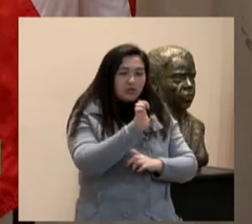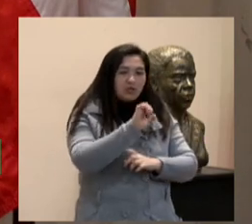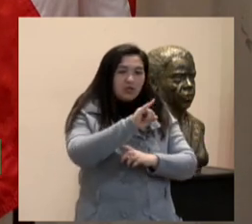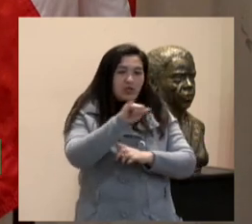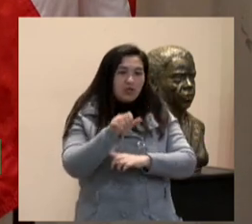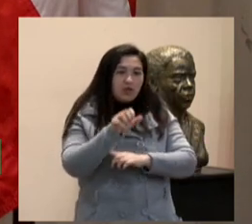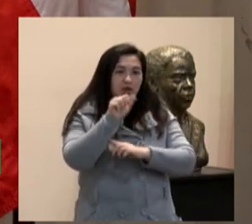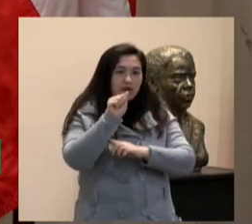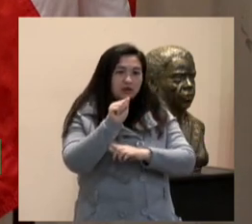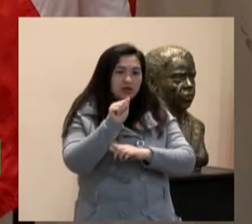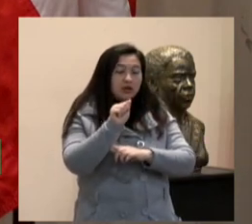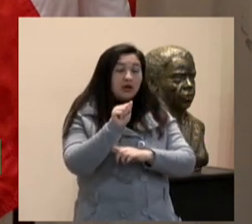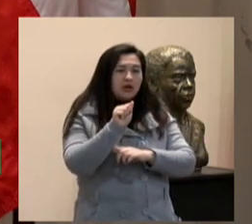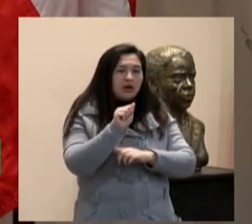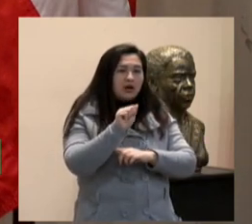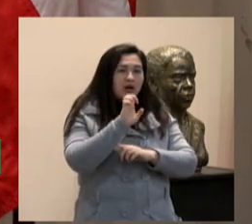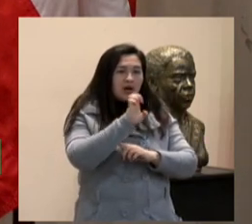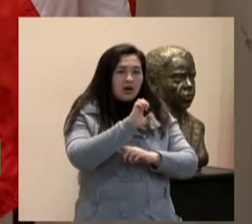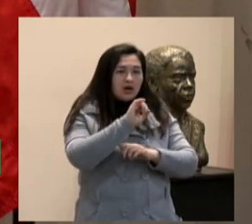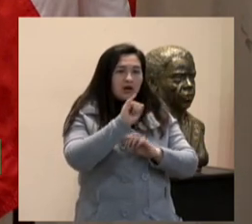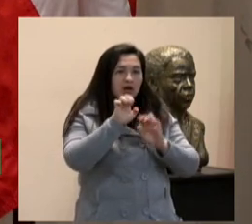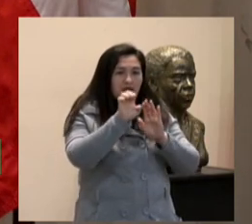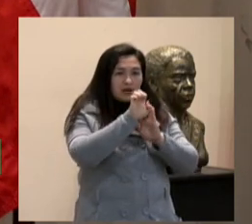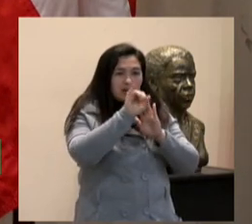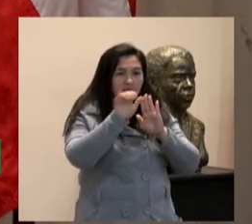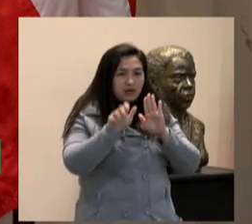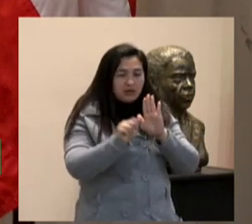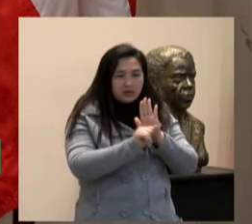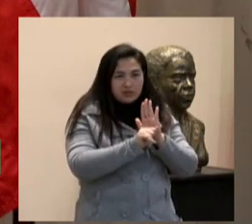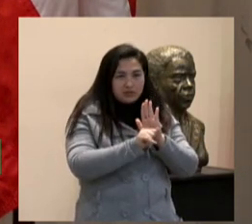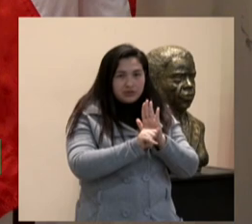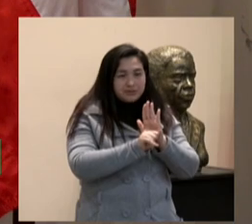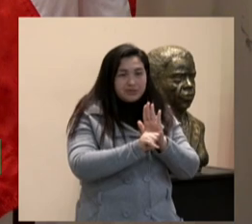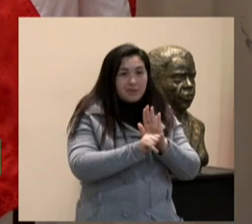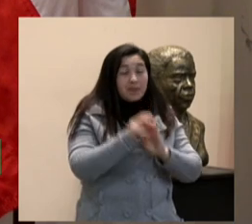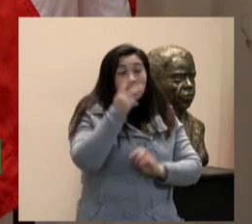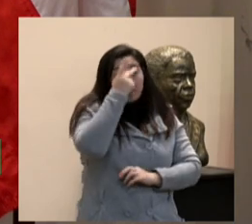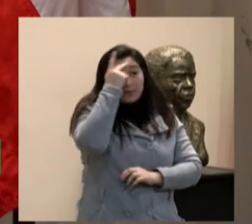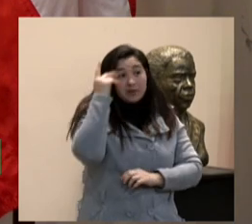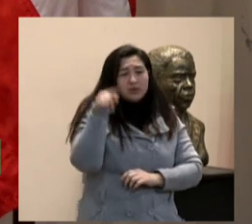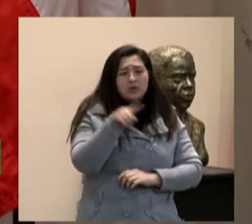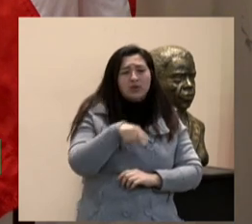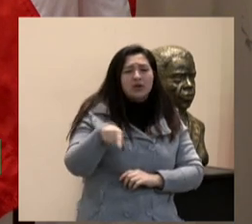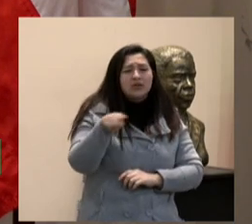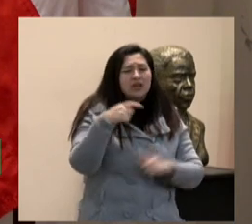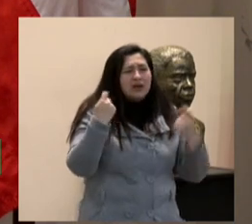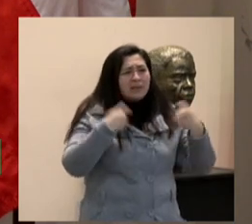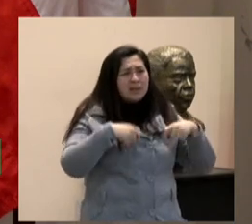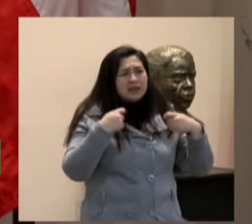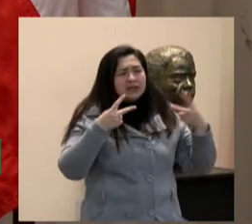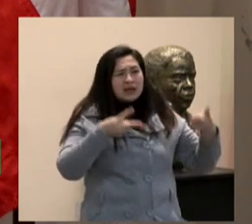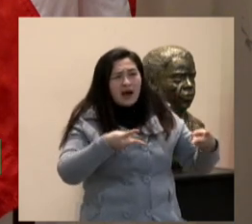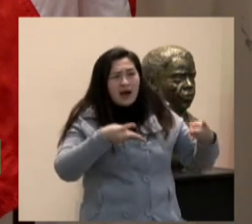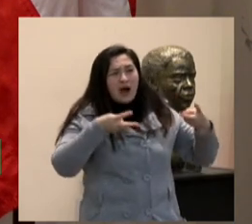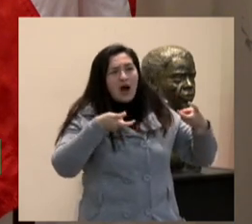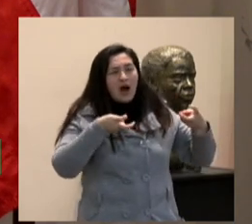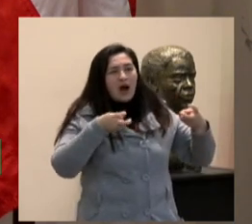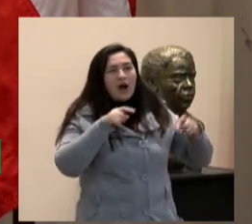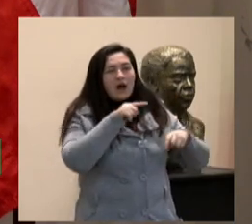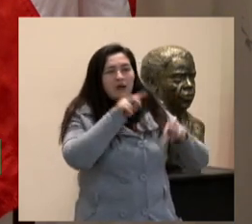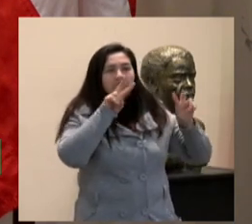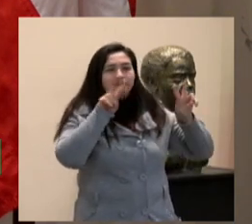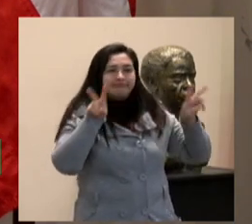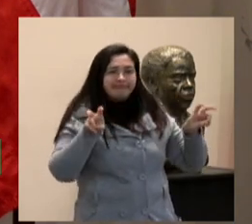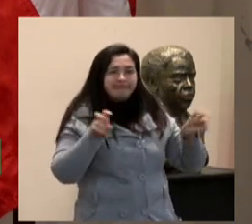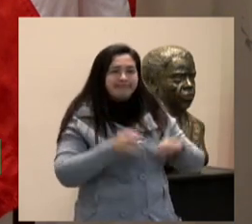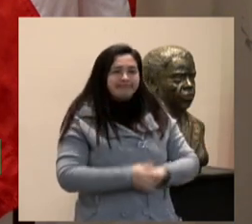no convencimento e na possibilidade das pessoas enxergarem essas pessoas.